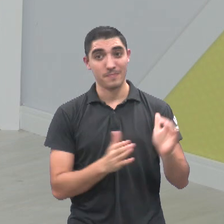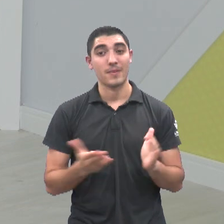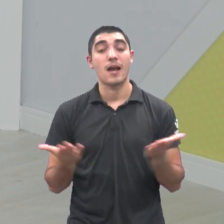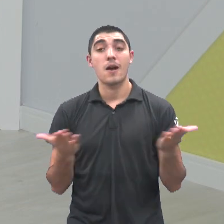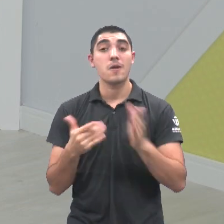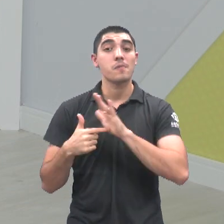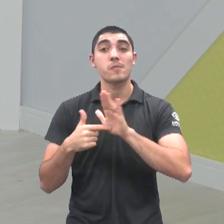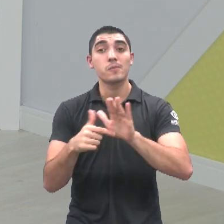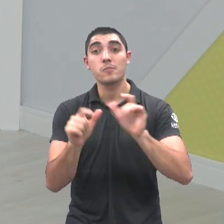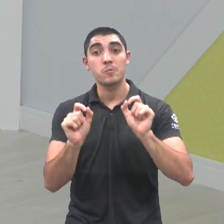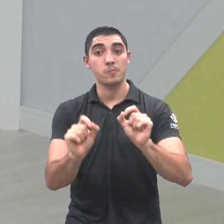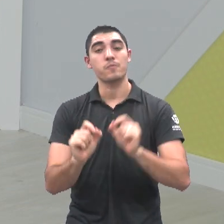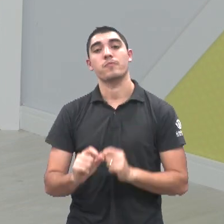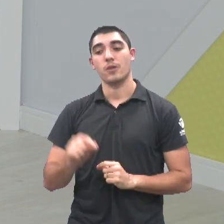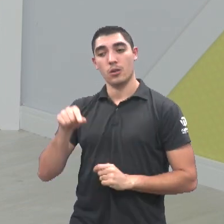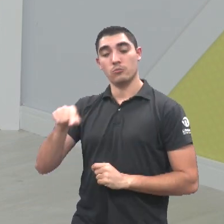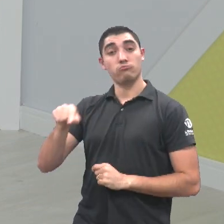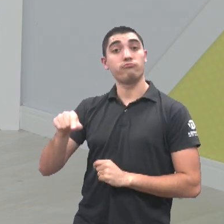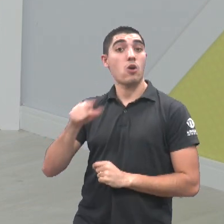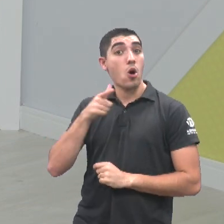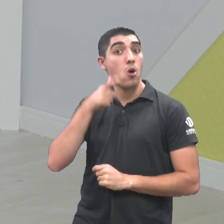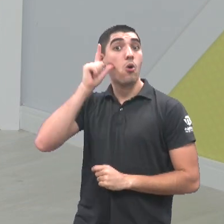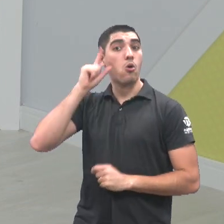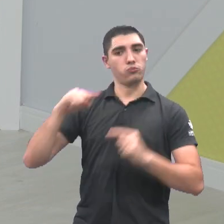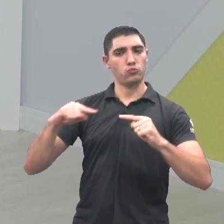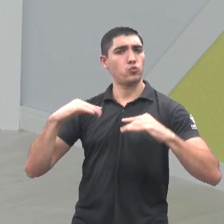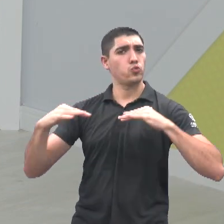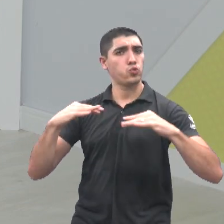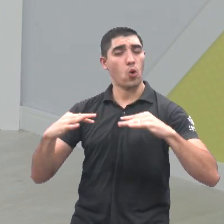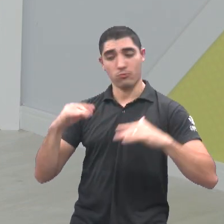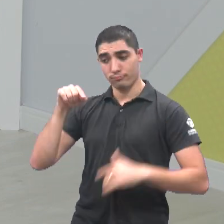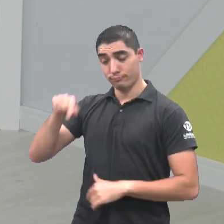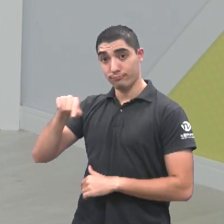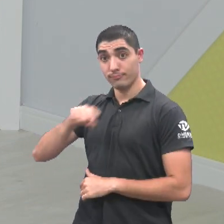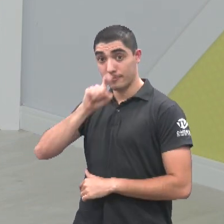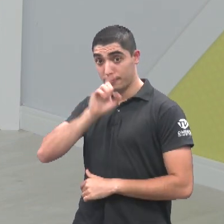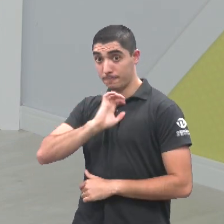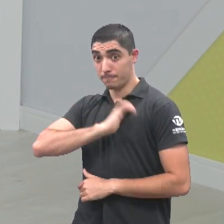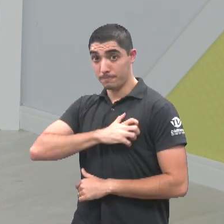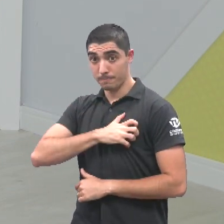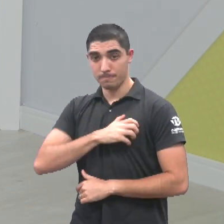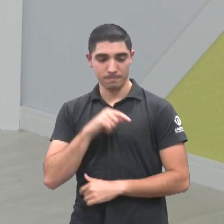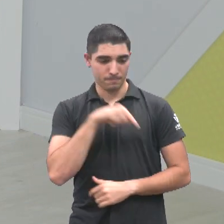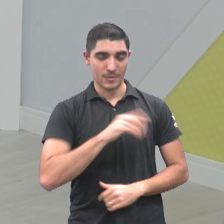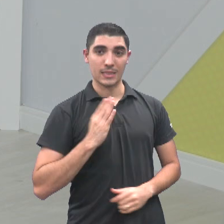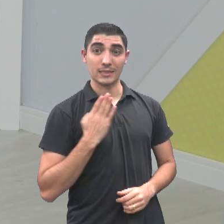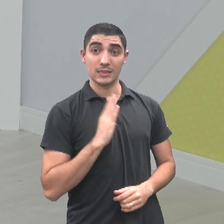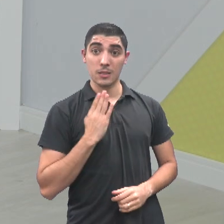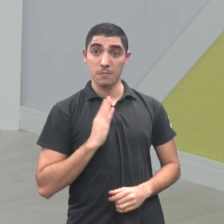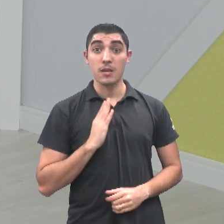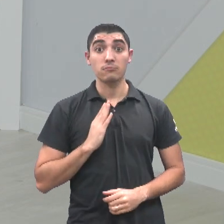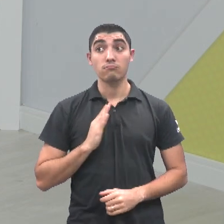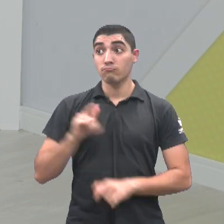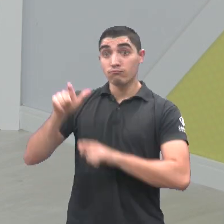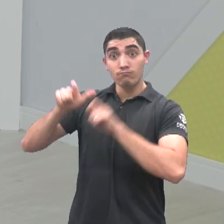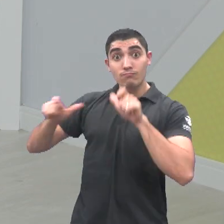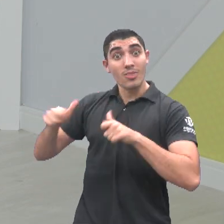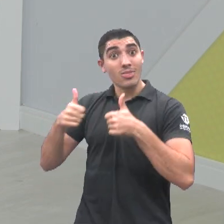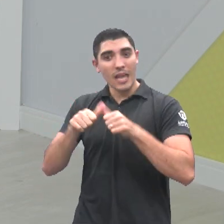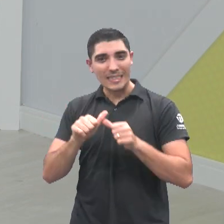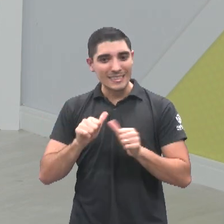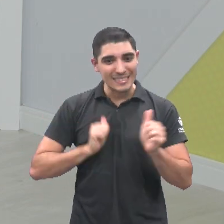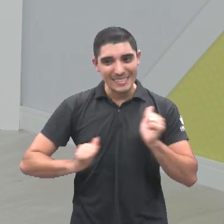jogo de ontem entre São José e São Bento. Havia muita expectativa para essa partida que poderia ter colocado o São